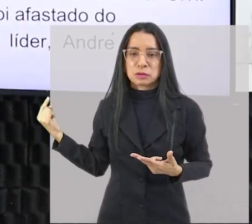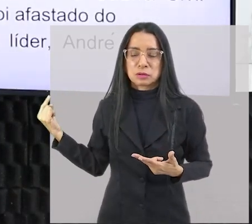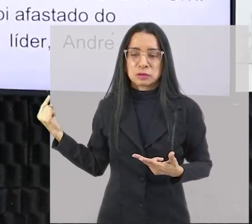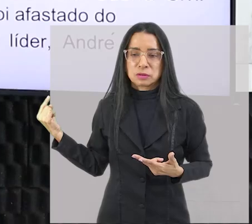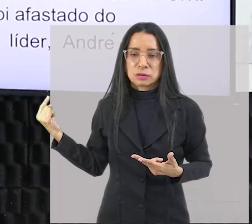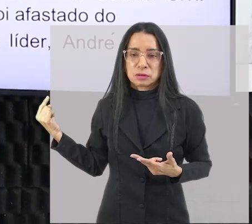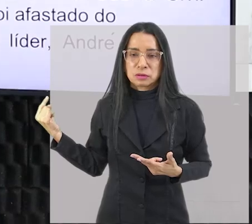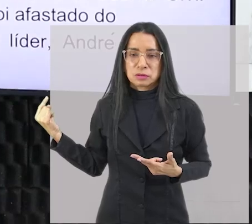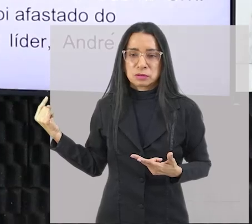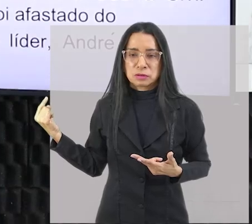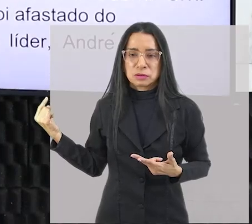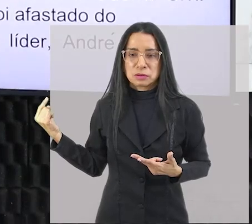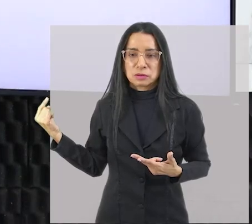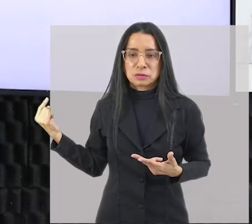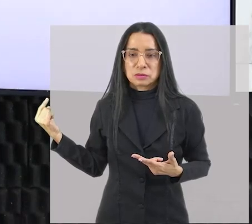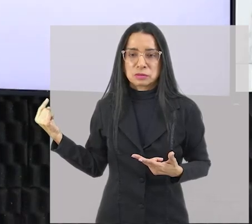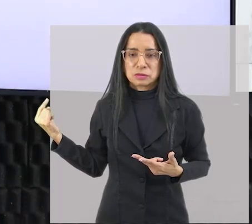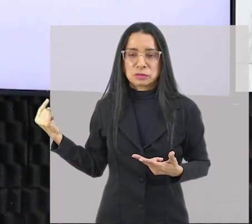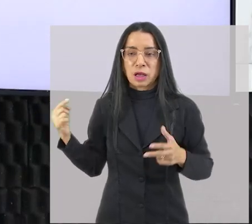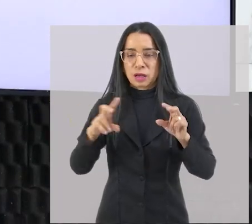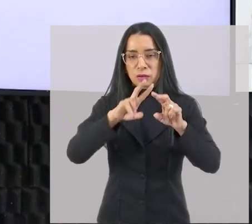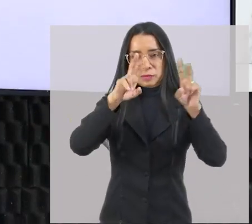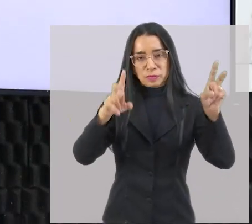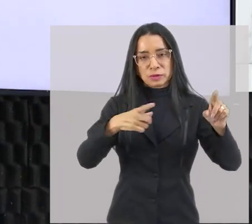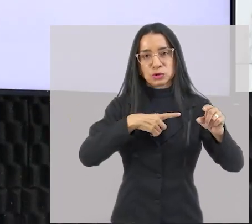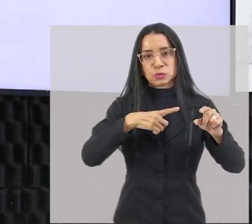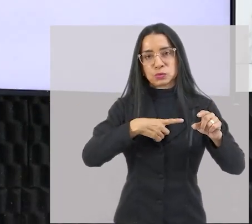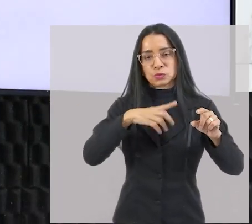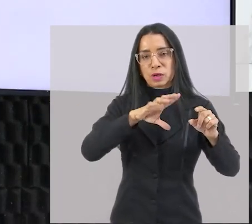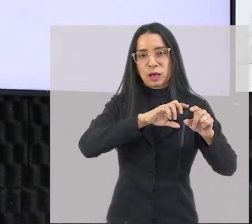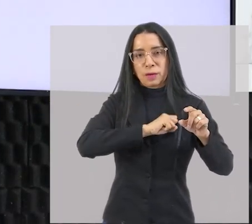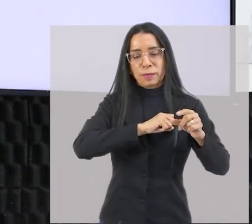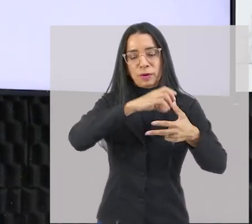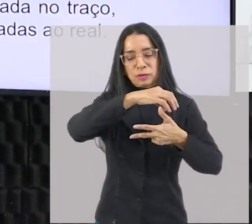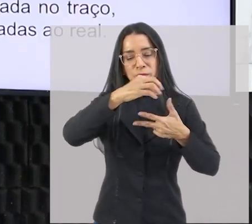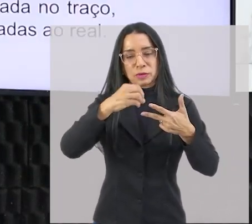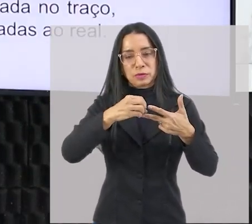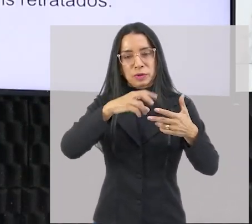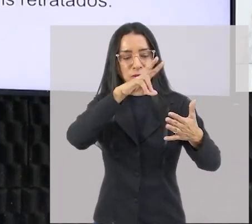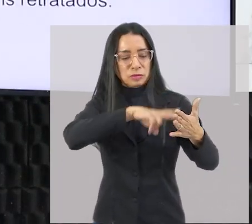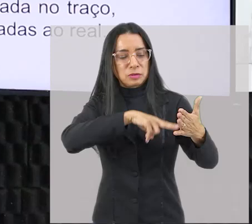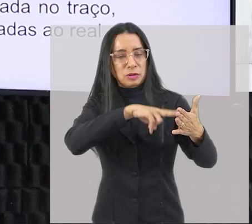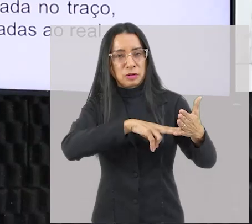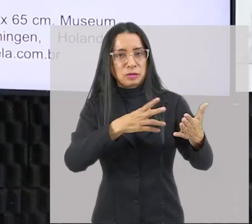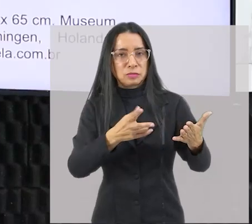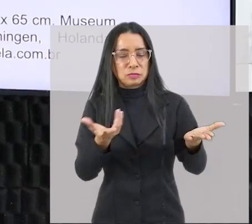Enem 2010. Ou seja, o surrealismo é um assunto queridinho do Enem. Leiam sobre ele.